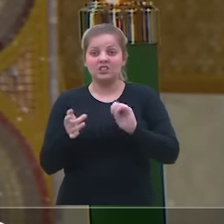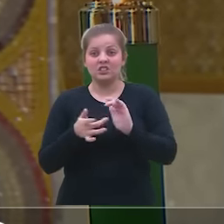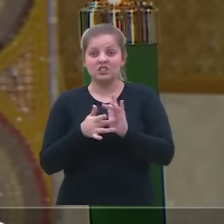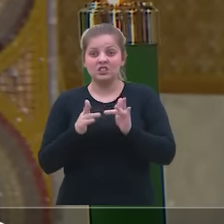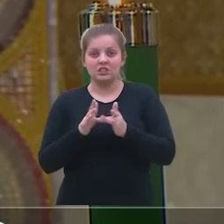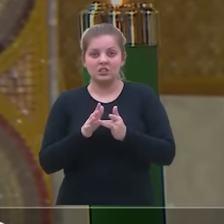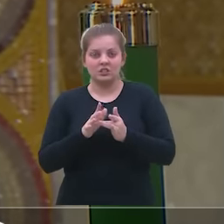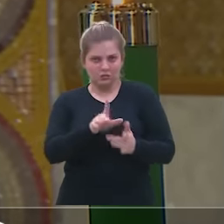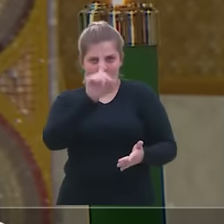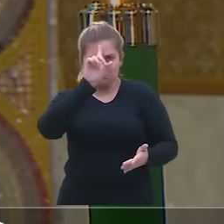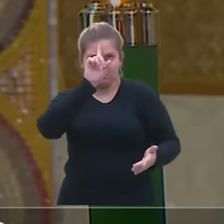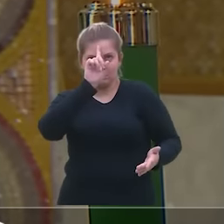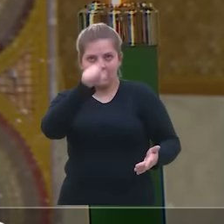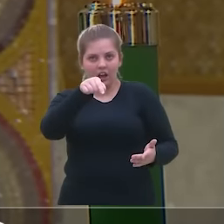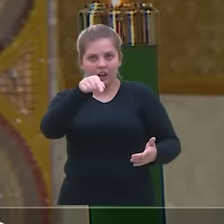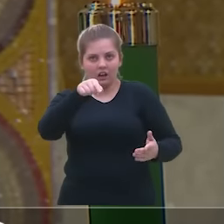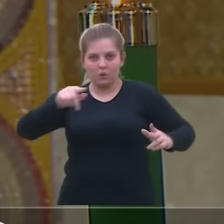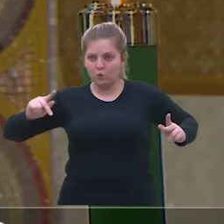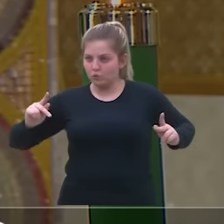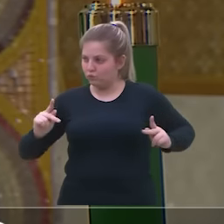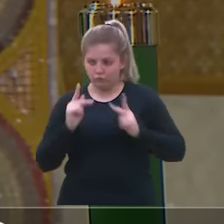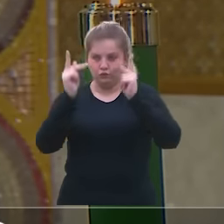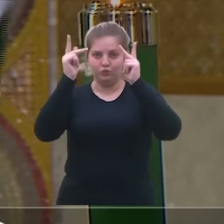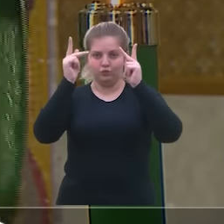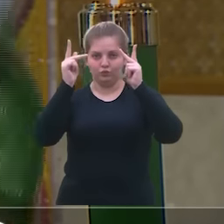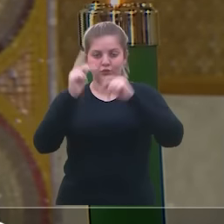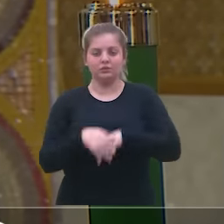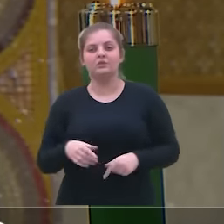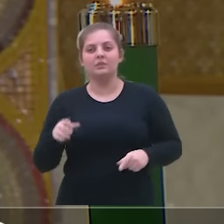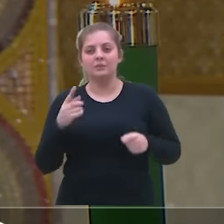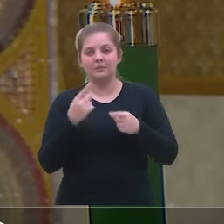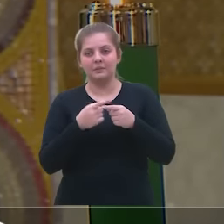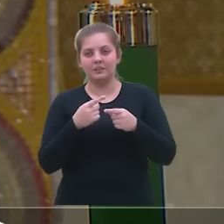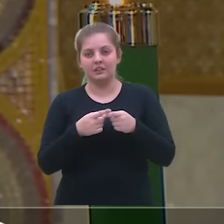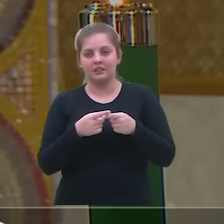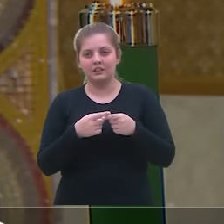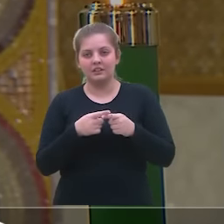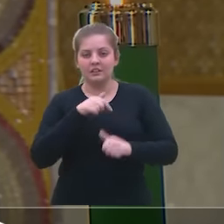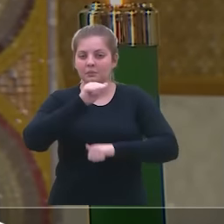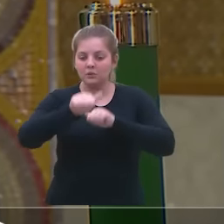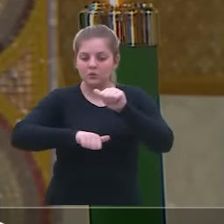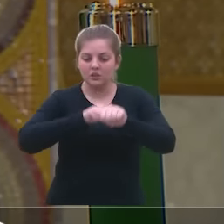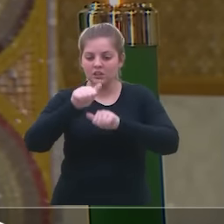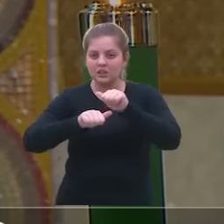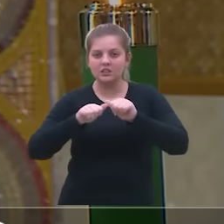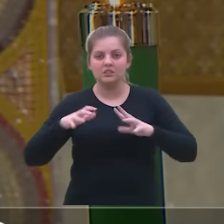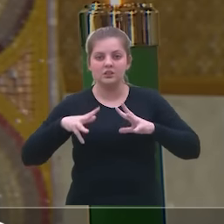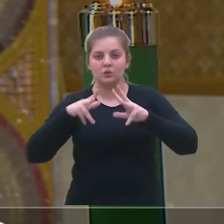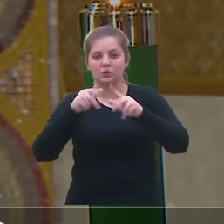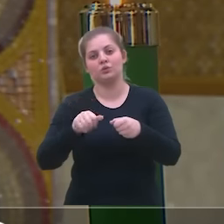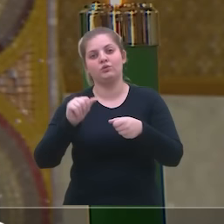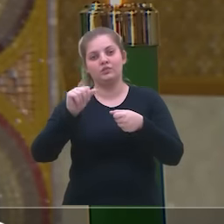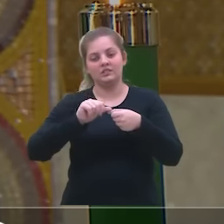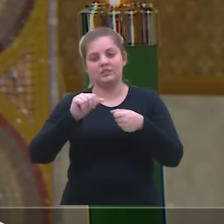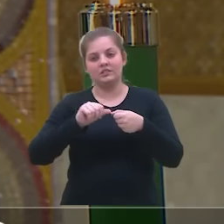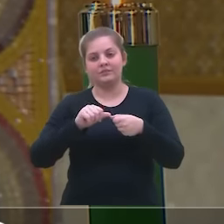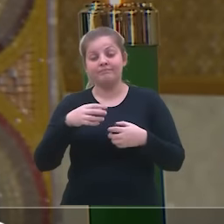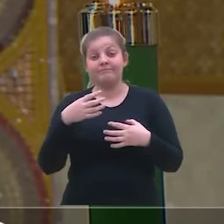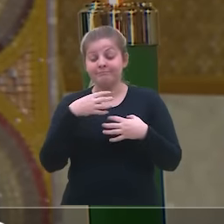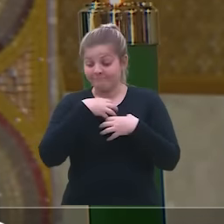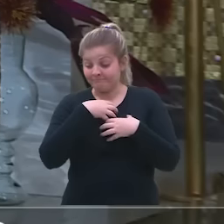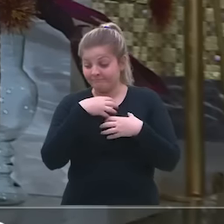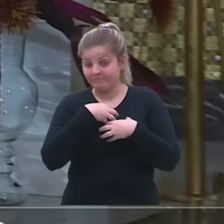voz de comando para que provocasse uma mudança e uma revolução no